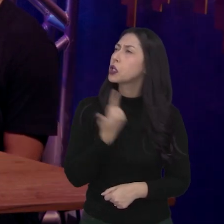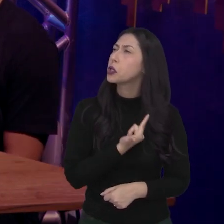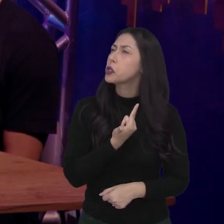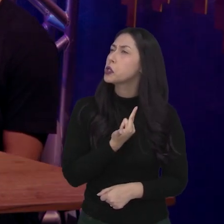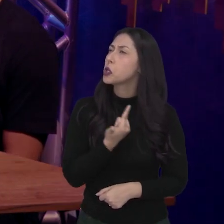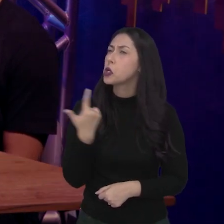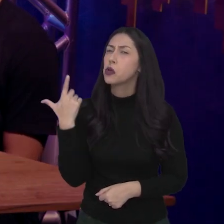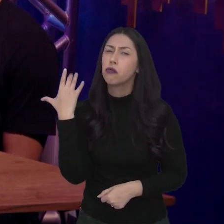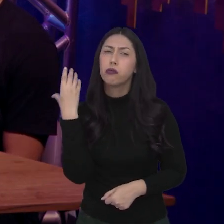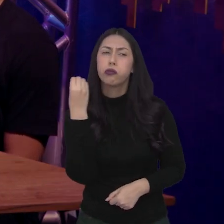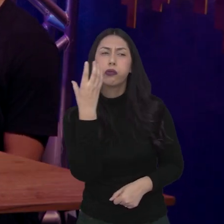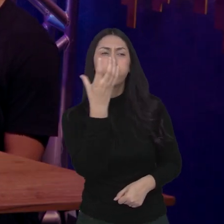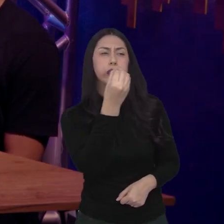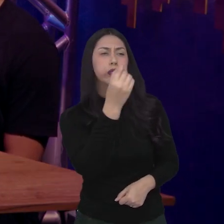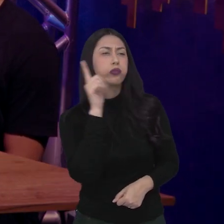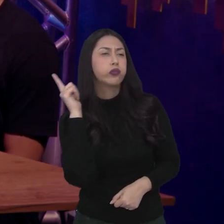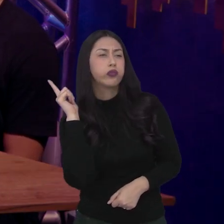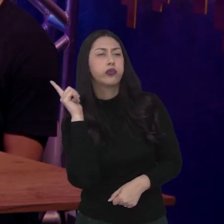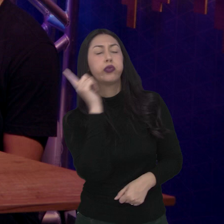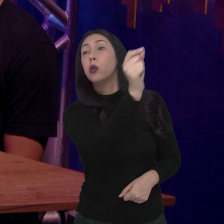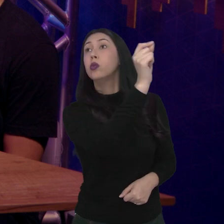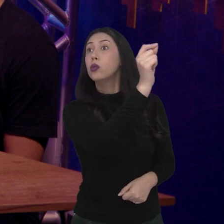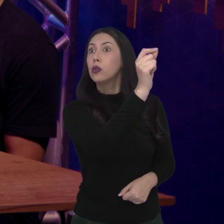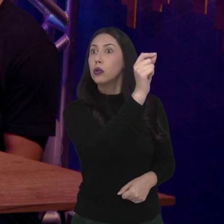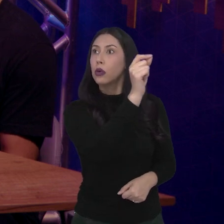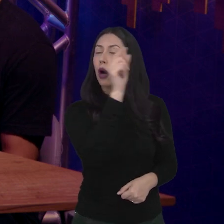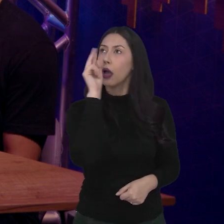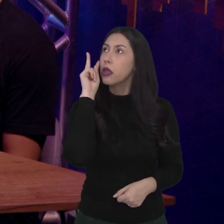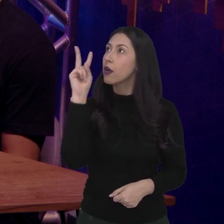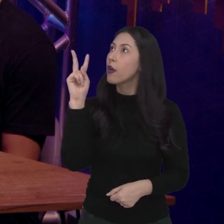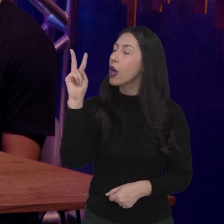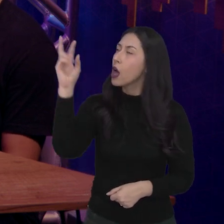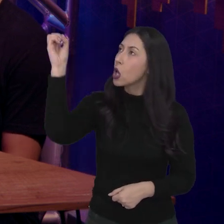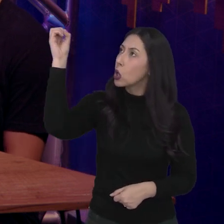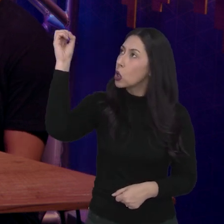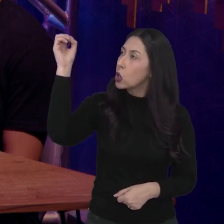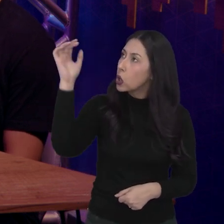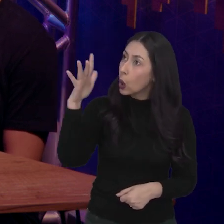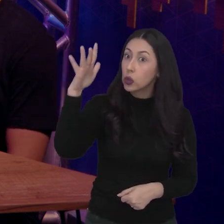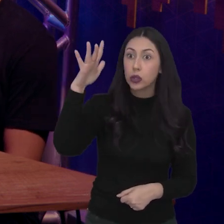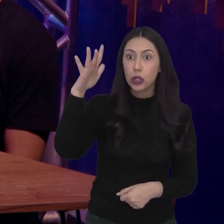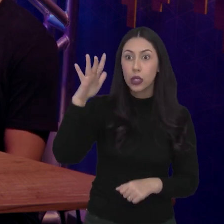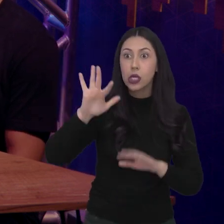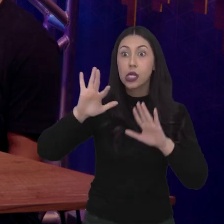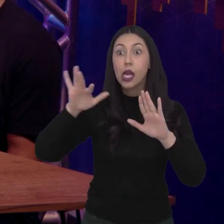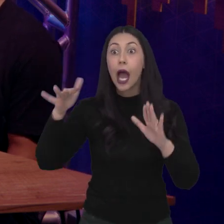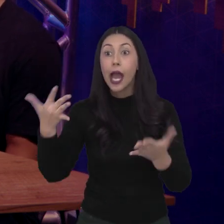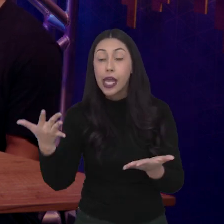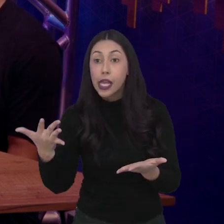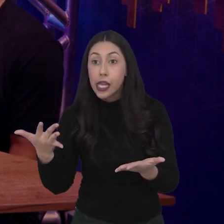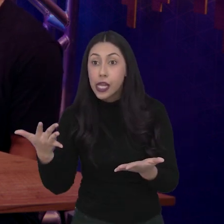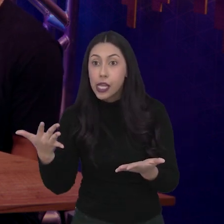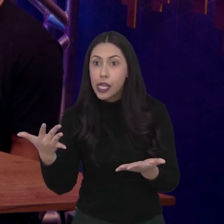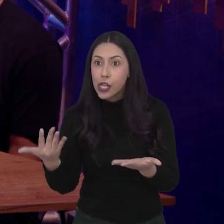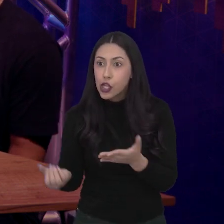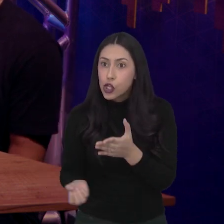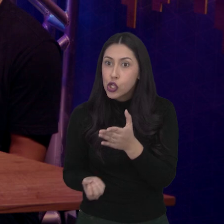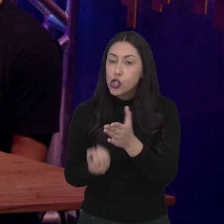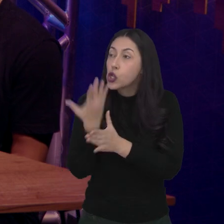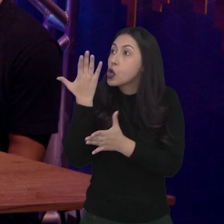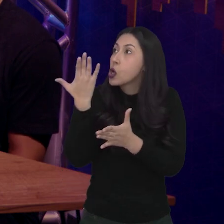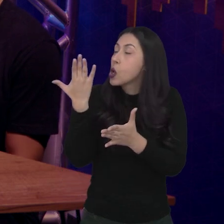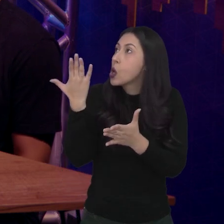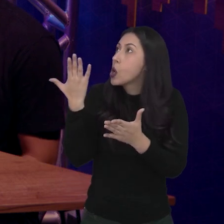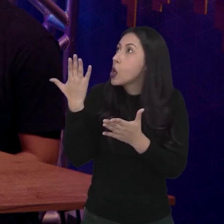viajasse na velocidade da luz? A gente veria a luz se mexendo? Como é que é? E dessa imaginação que ele tava